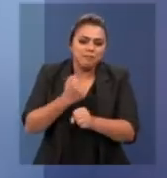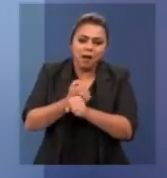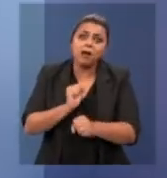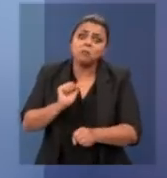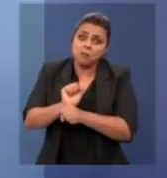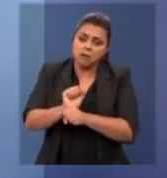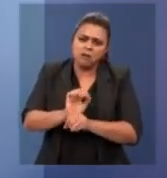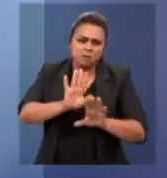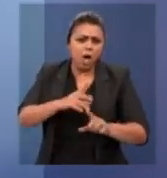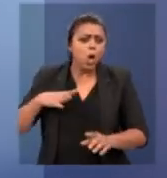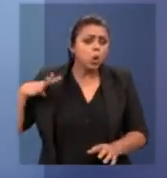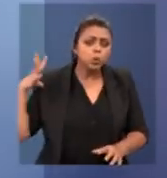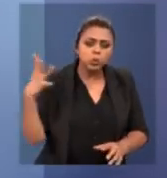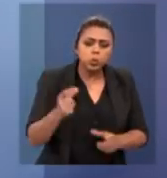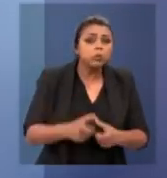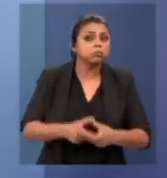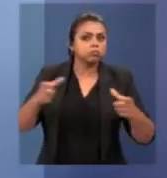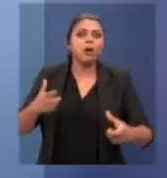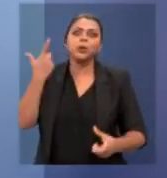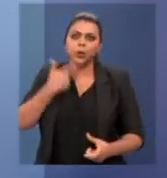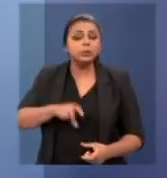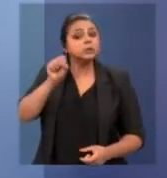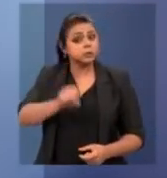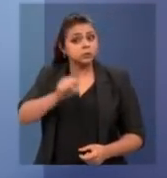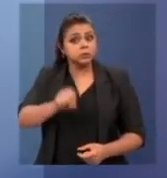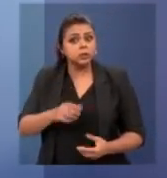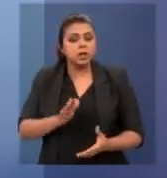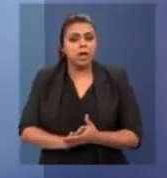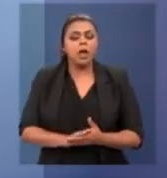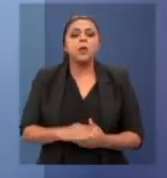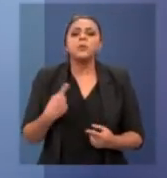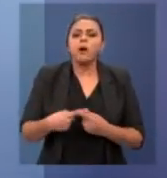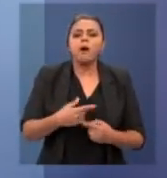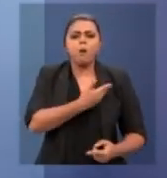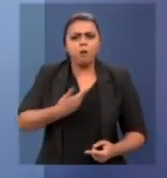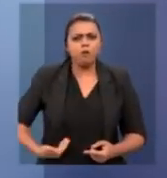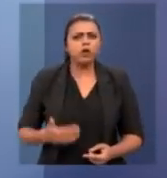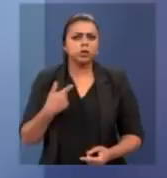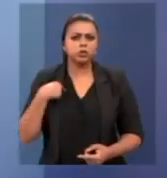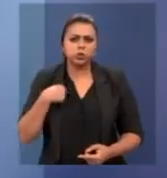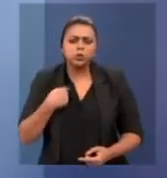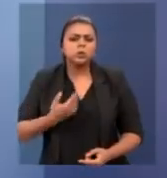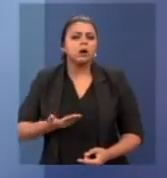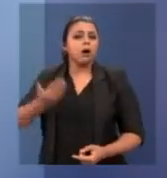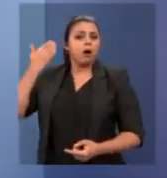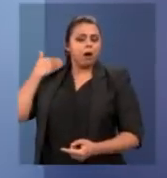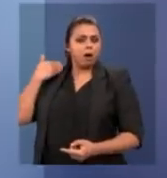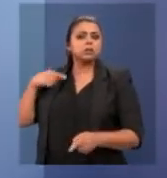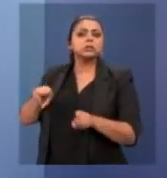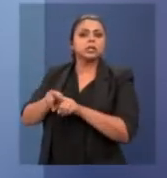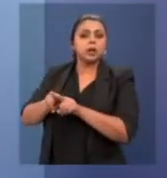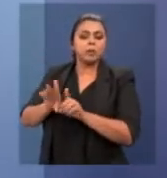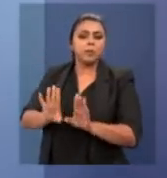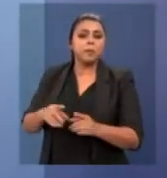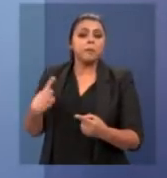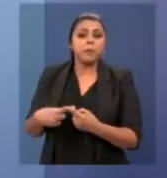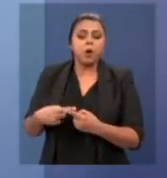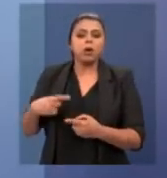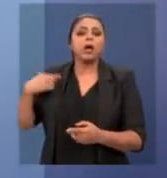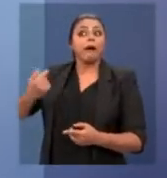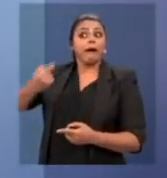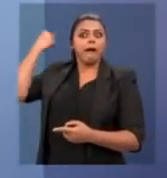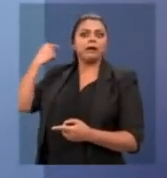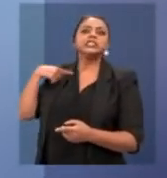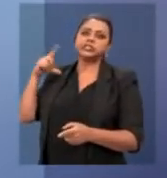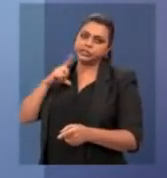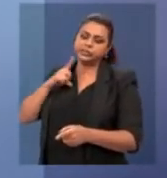as outras que estava iniciado no nosso governo e antes do governo anterior nós concluiu nenhum concluiu que aquelas que nós iniciamos um novo tempo